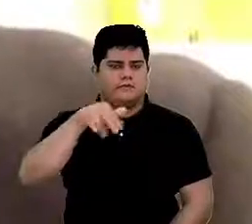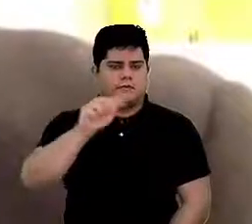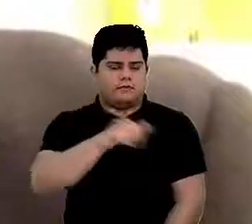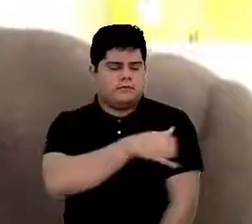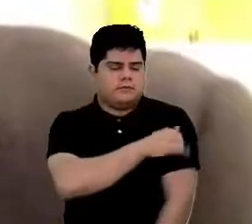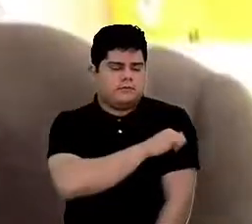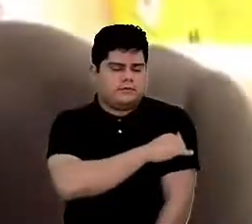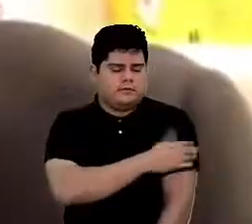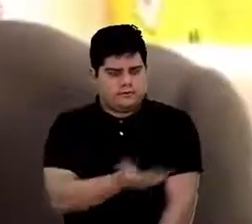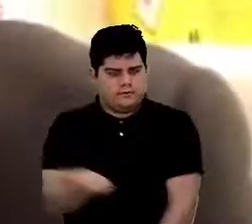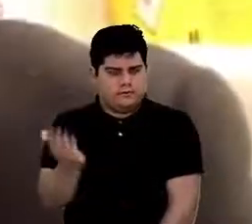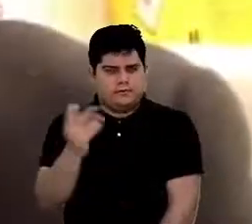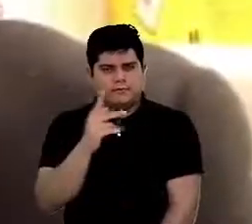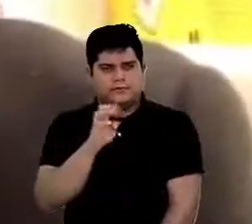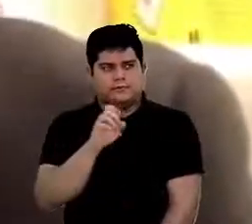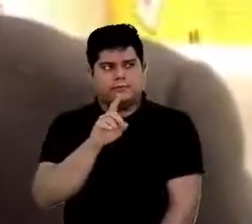favor.